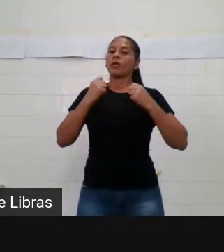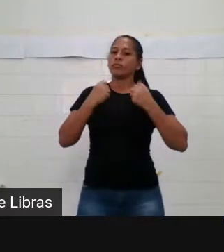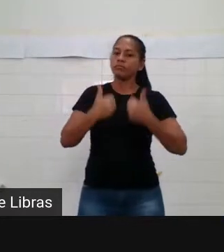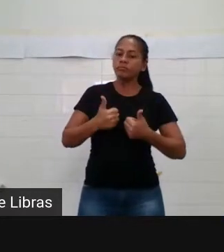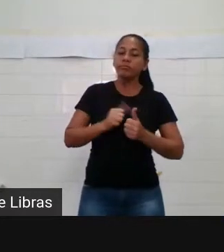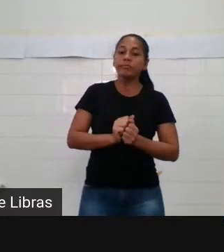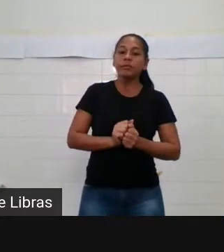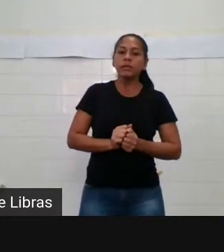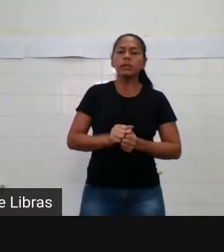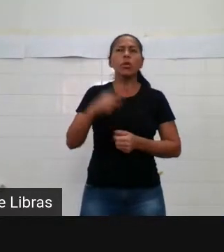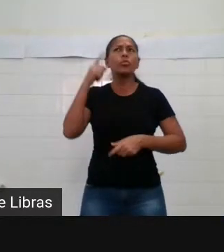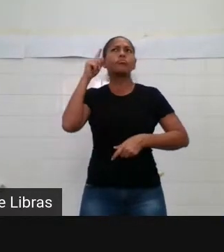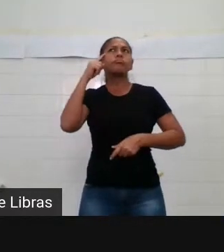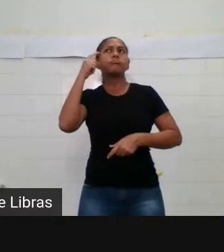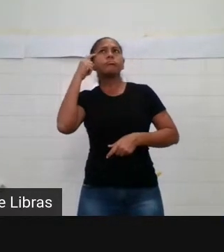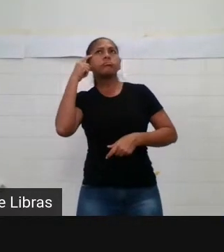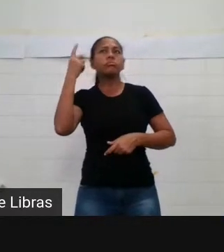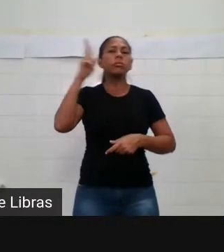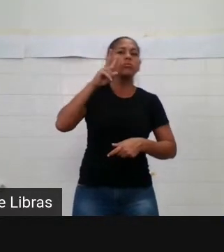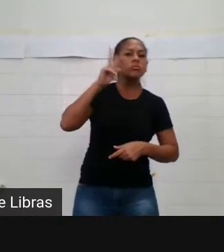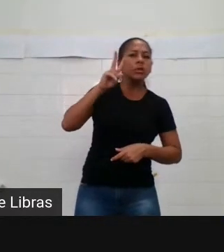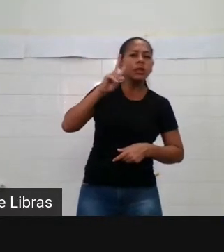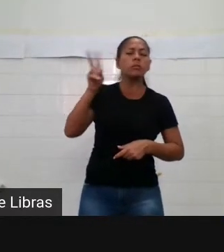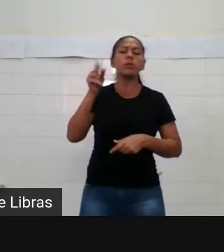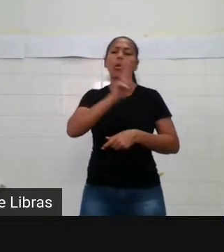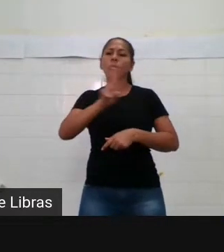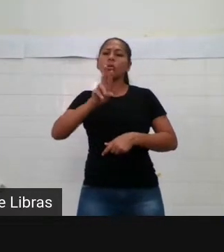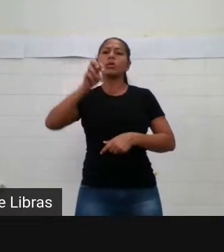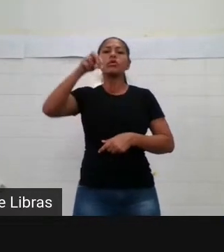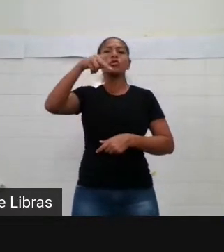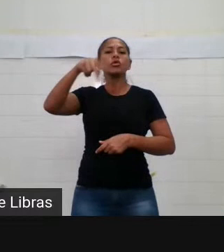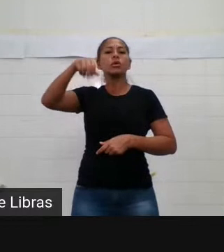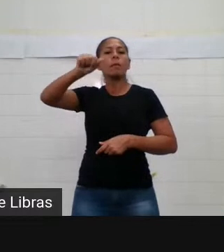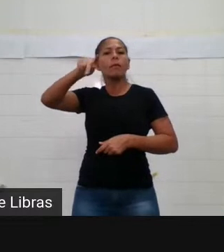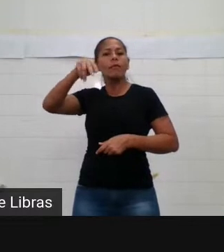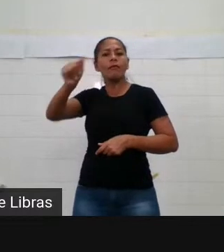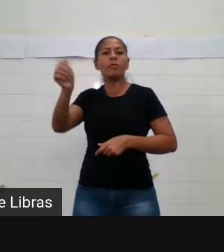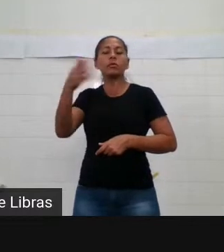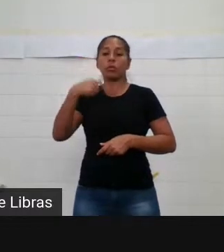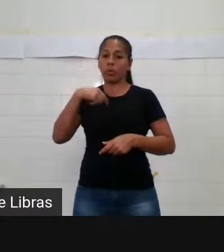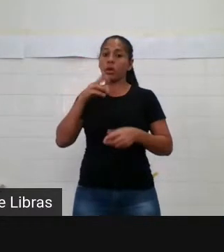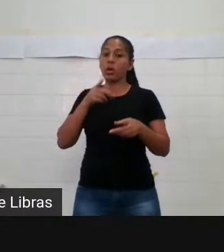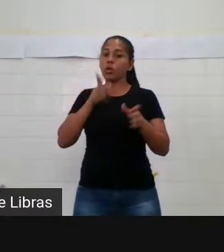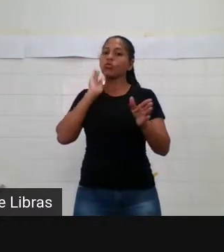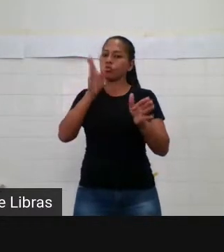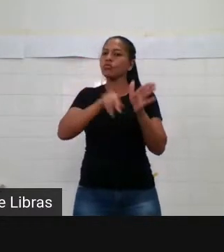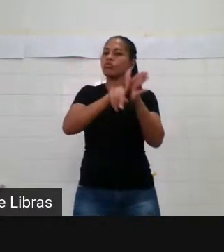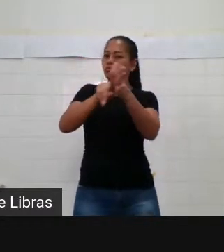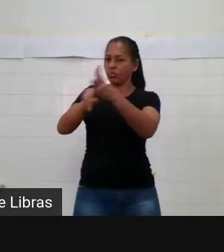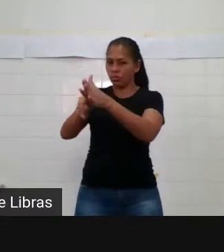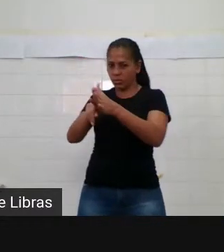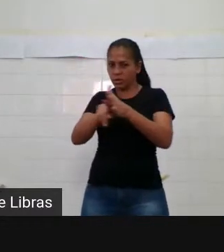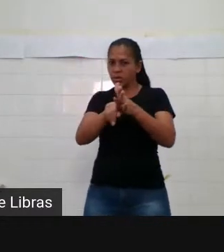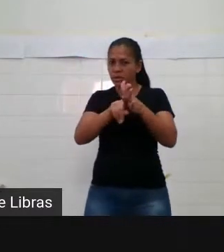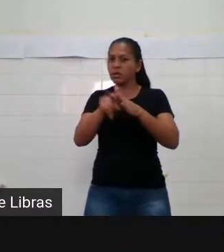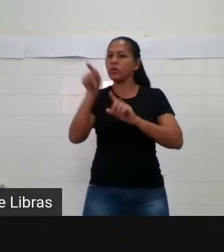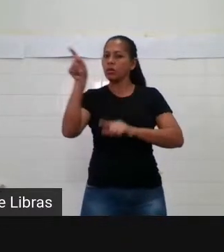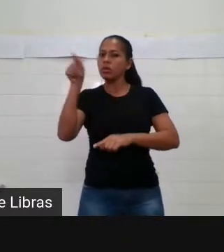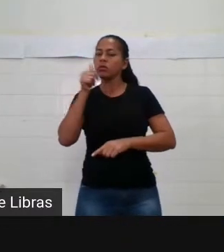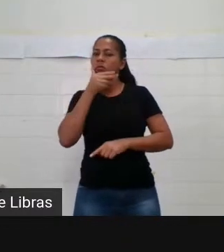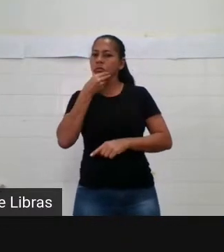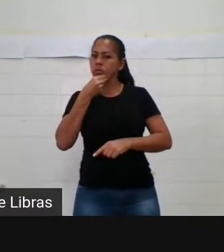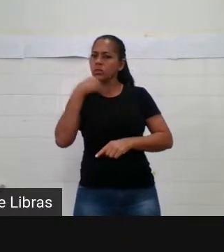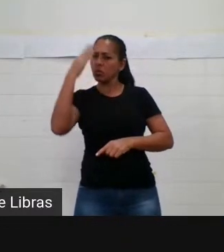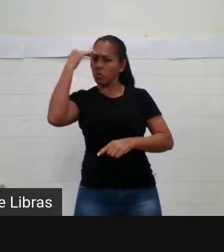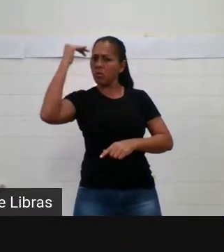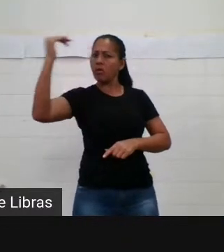eu tenho que lembrar um autor chamado Frantz Fanon, porque eu também sou estudiosa de Fanon. E tem um livro